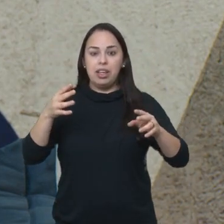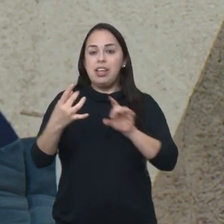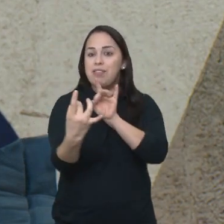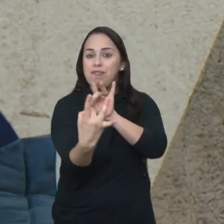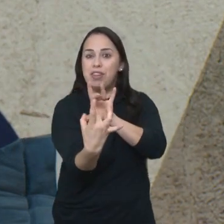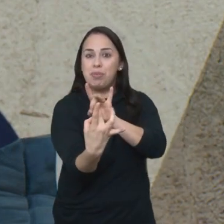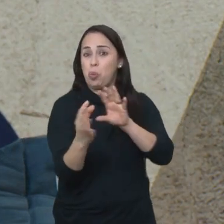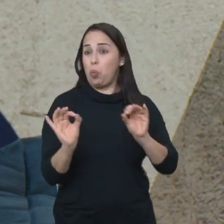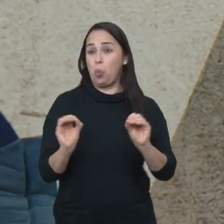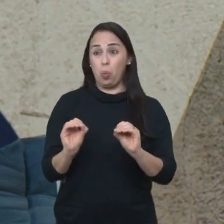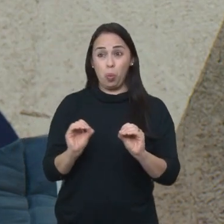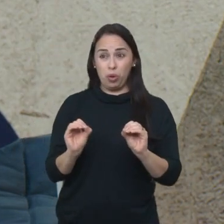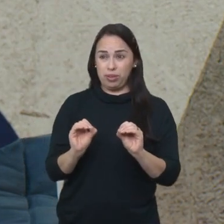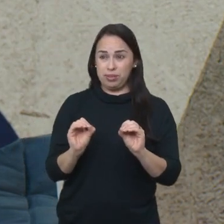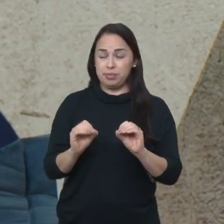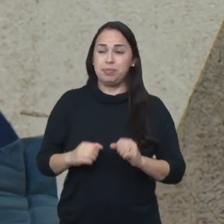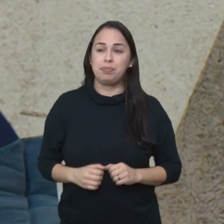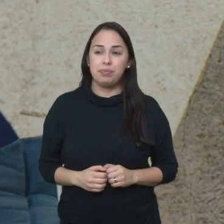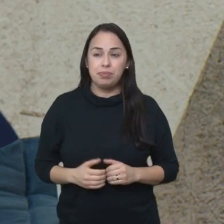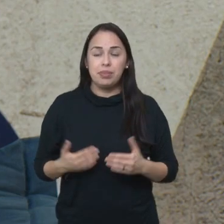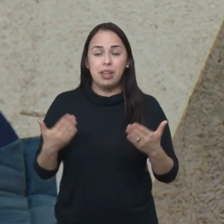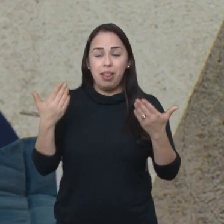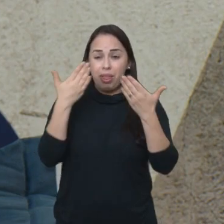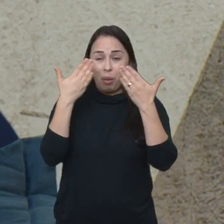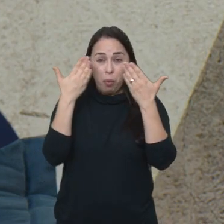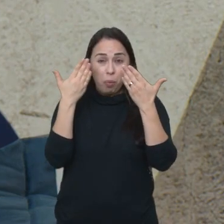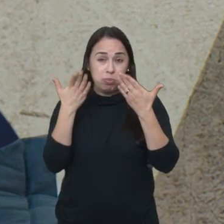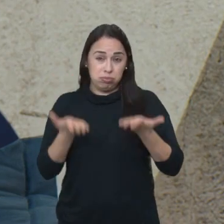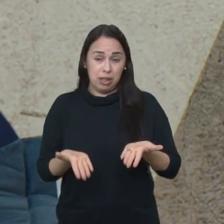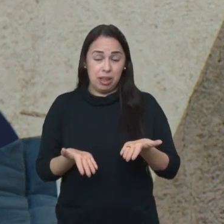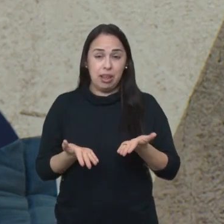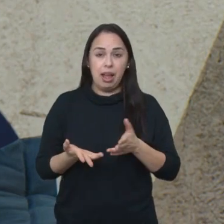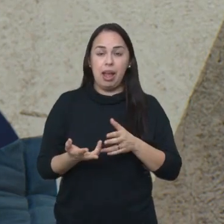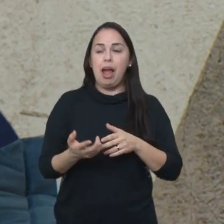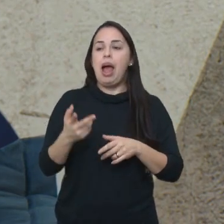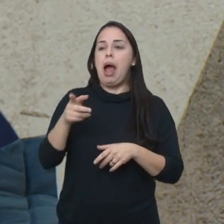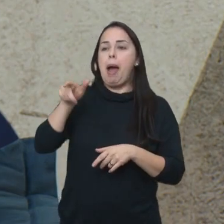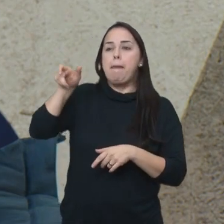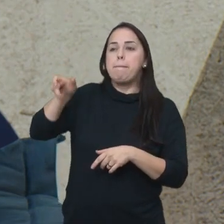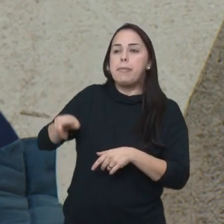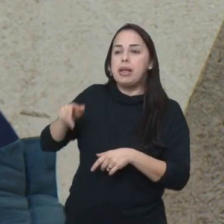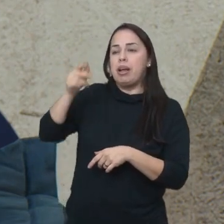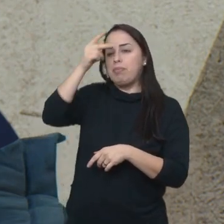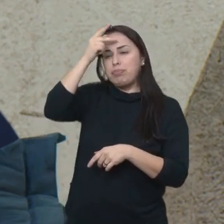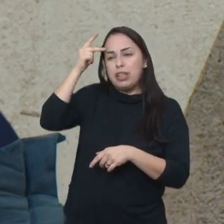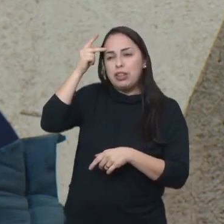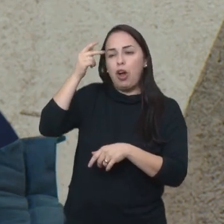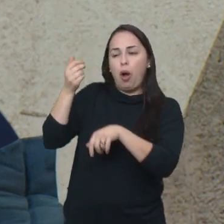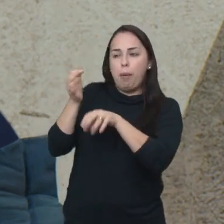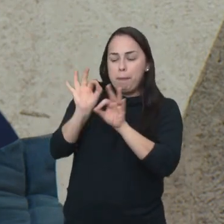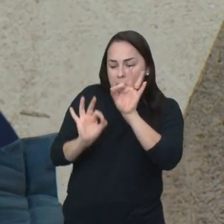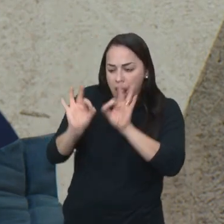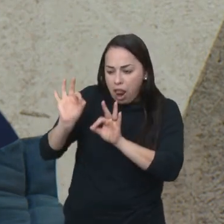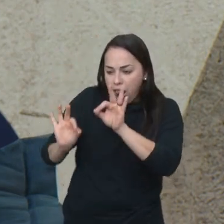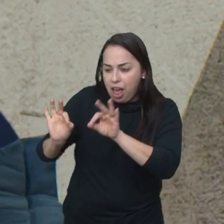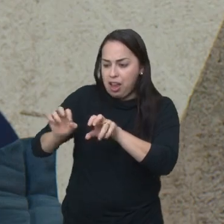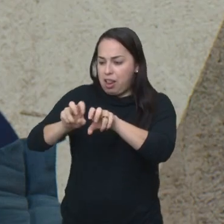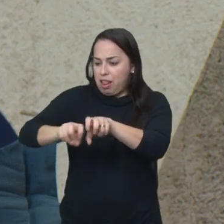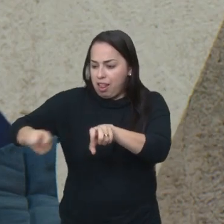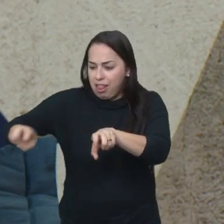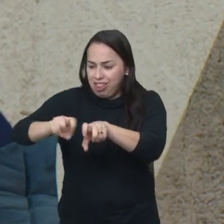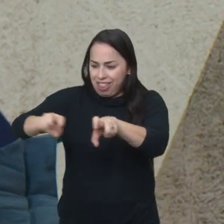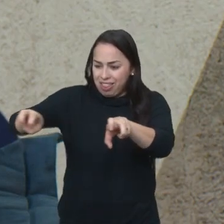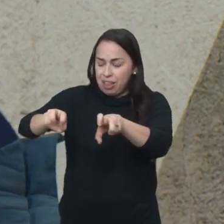feedback das pessoas surdas que estão sentadas ali à frente, né? A pessoa teve a preocupação de organizar as